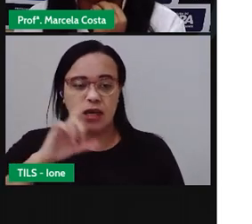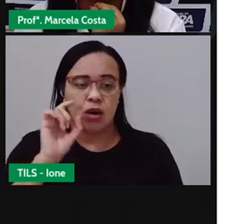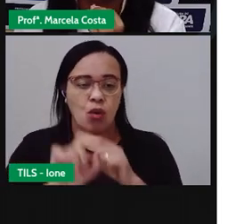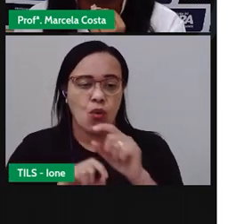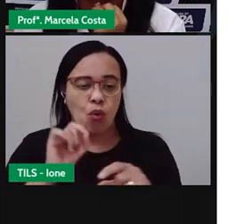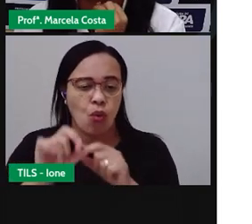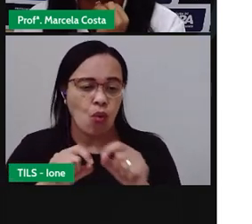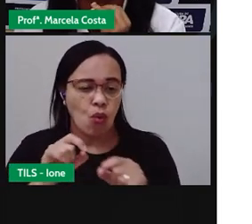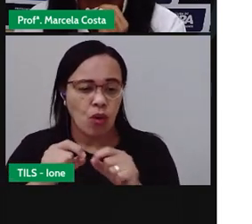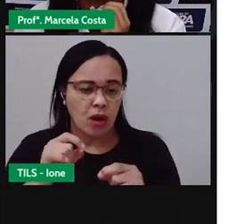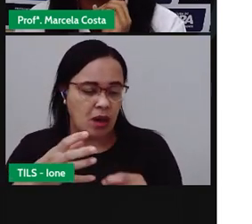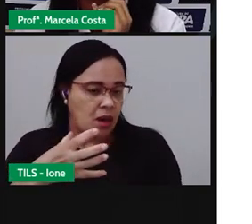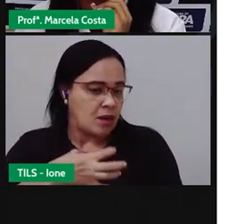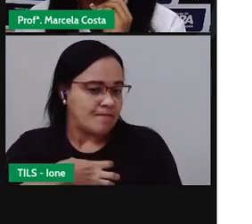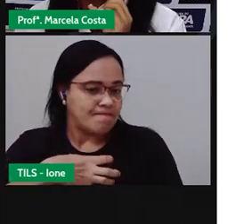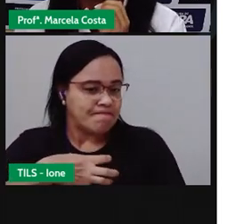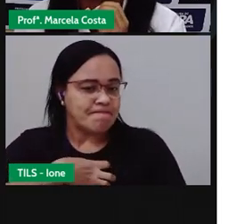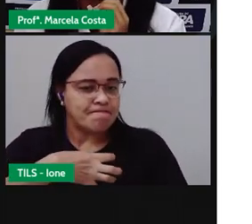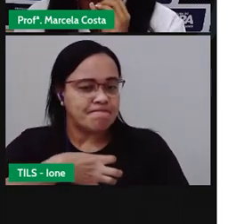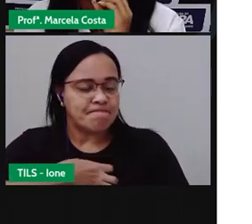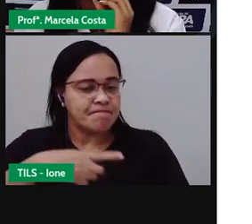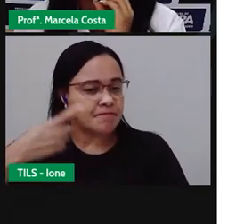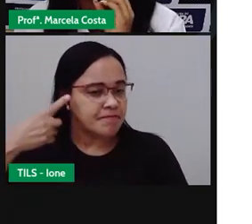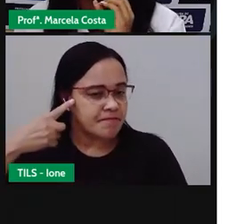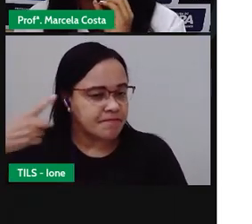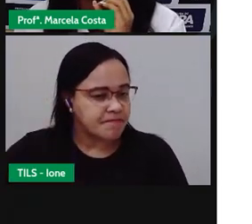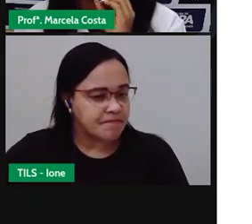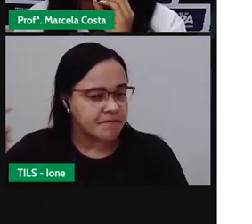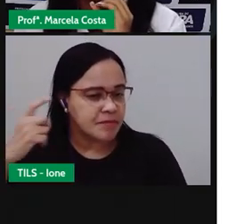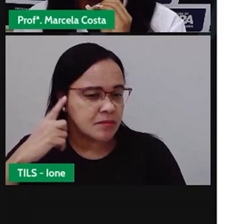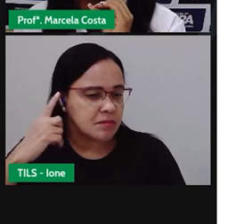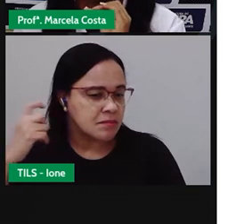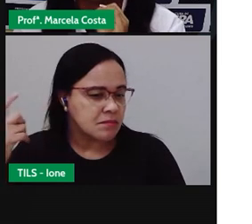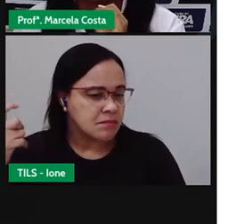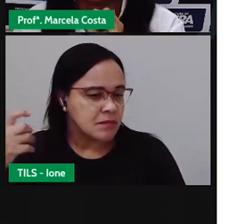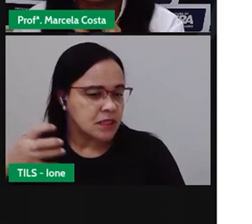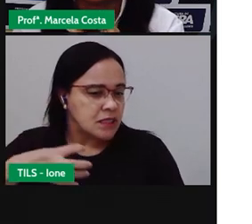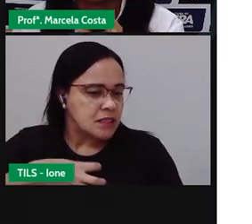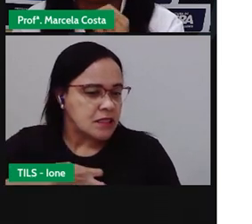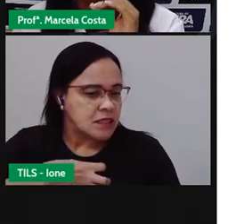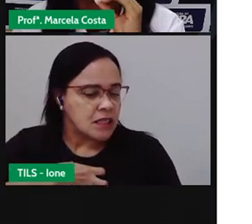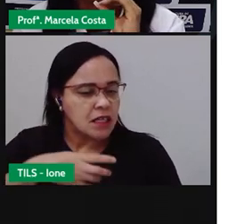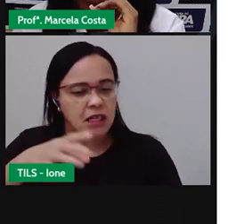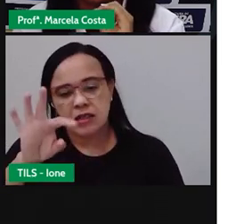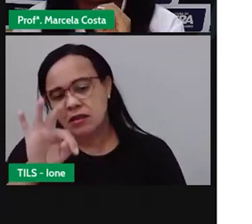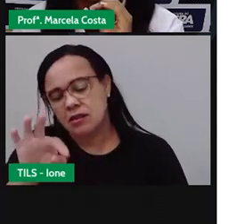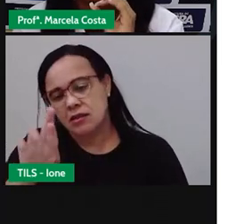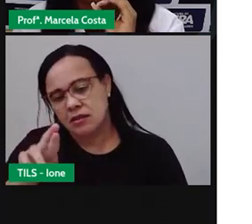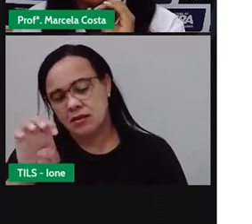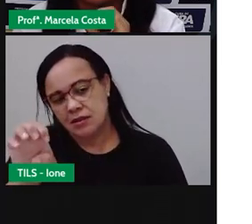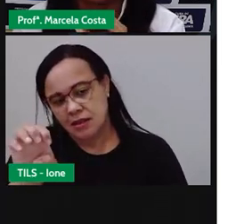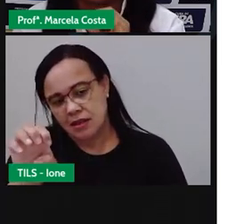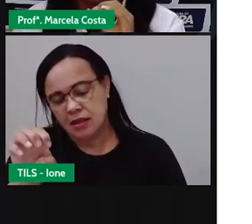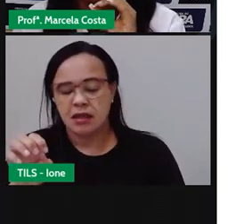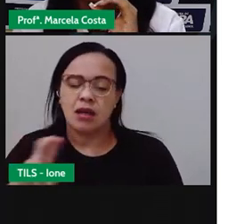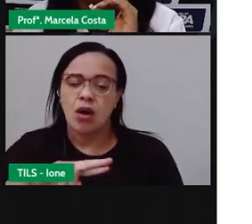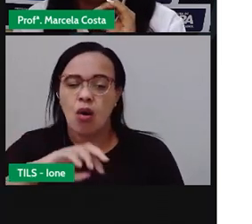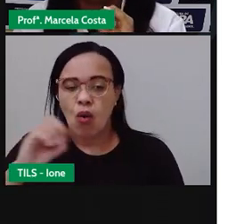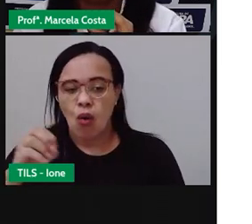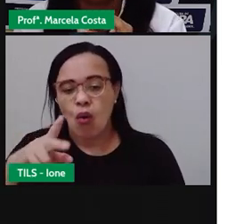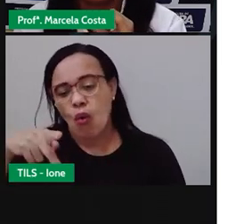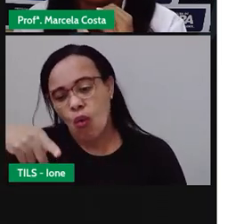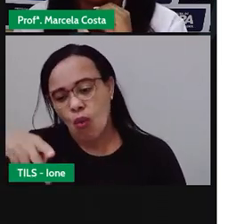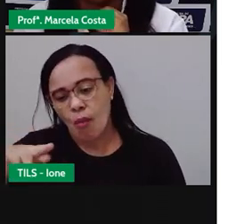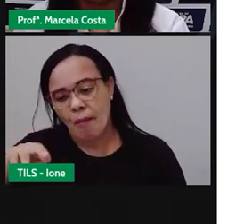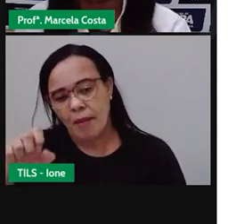esse som a massinha preta pré ra ra